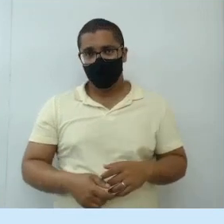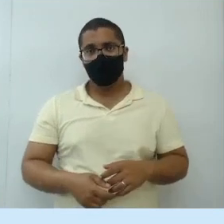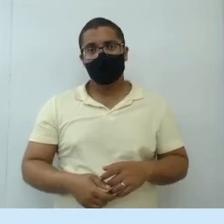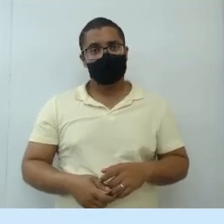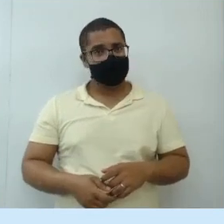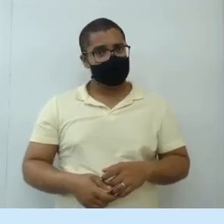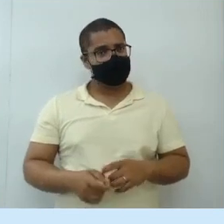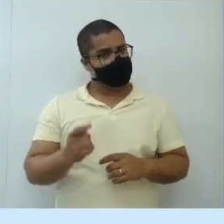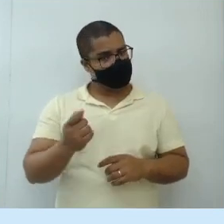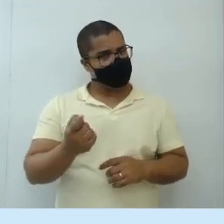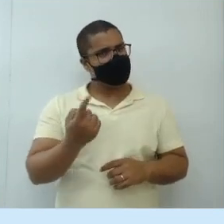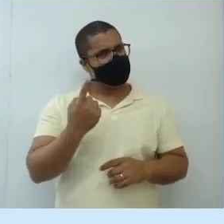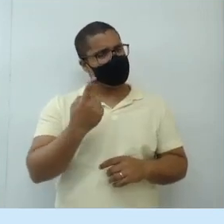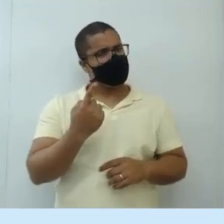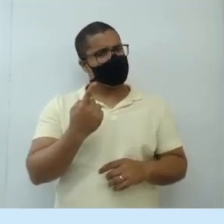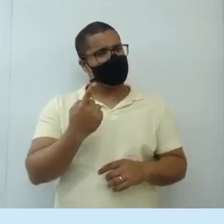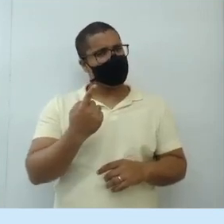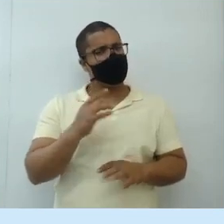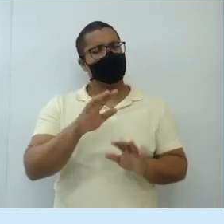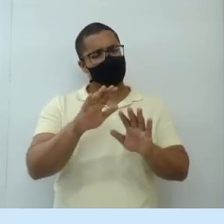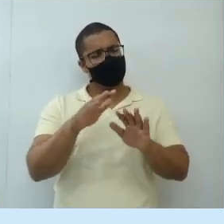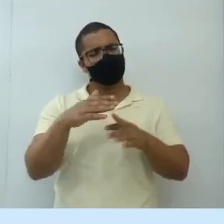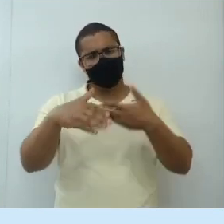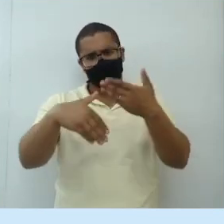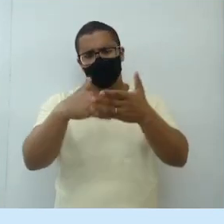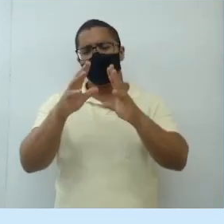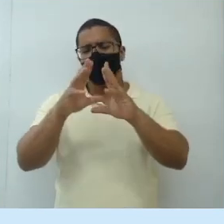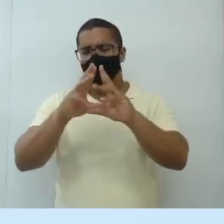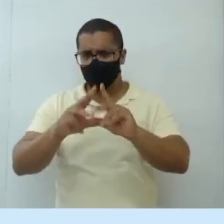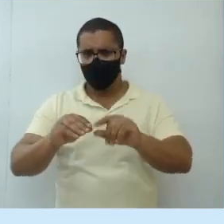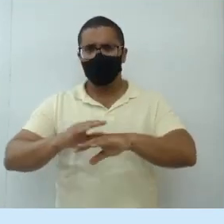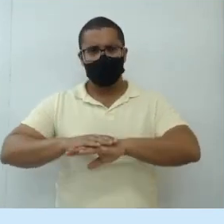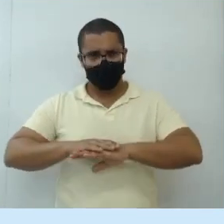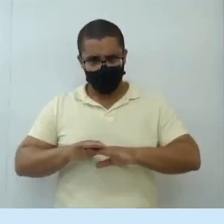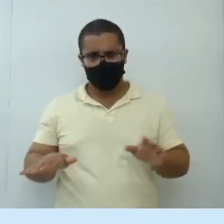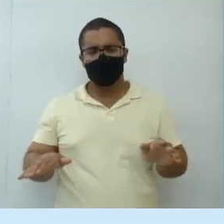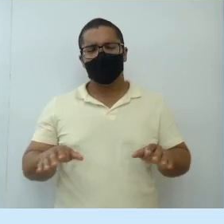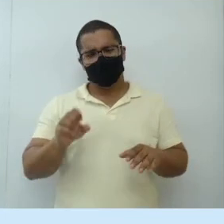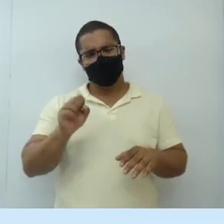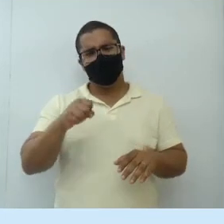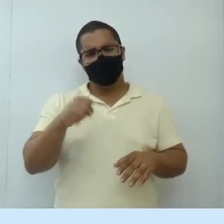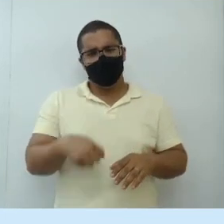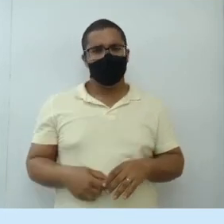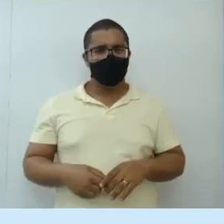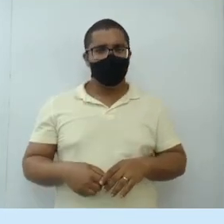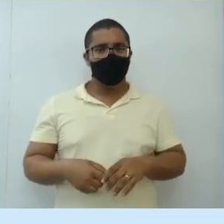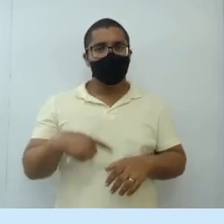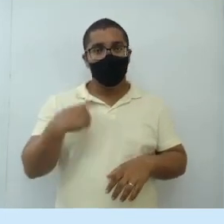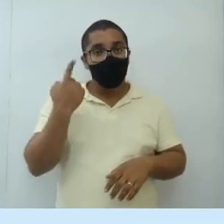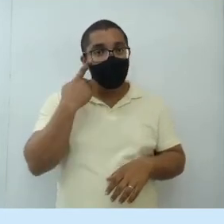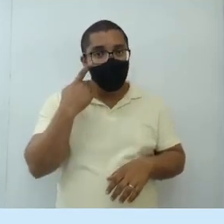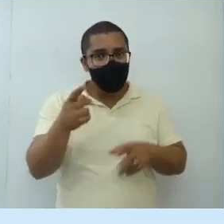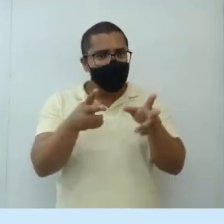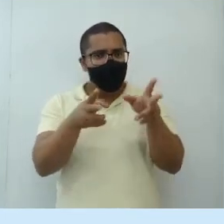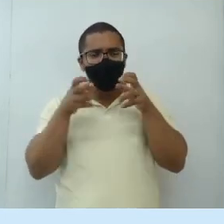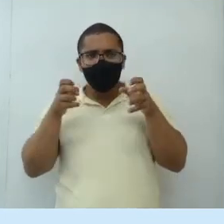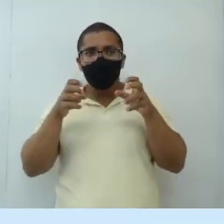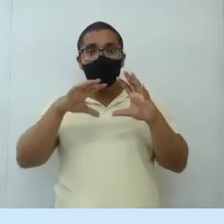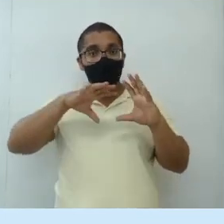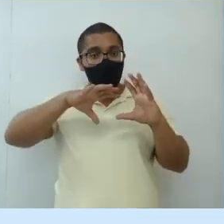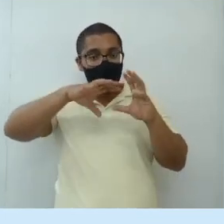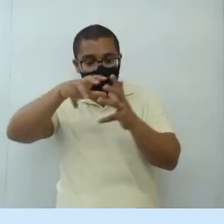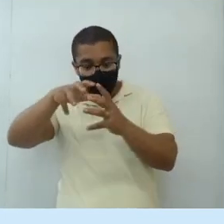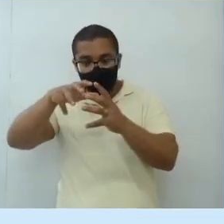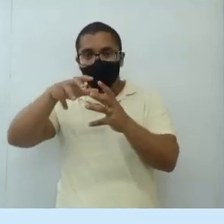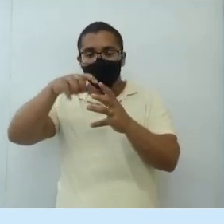negócio meio estranho tá mas isso vai passar vai passar então nós vemos que uma tendência mundial